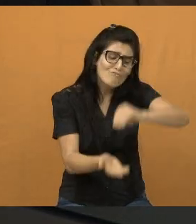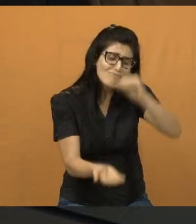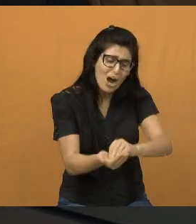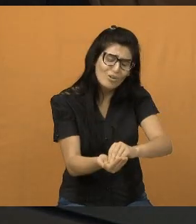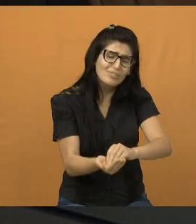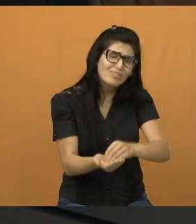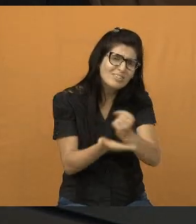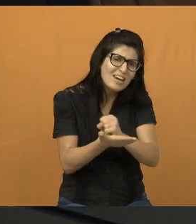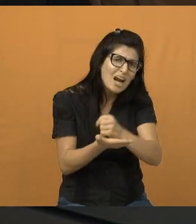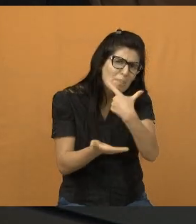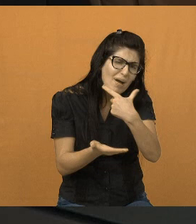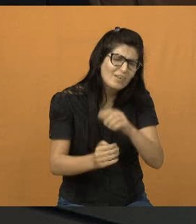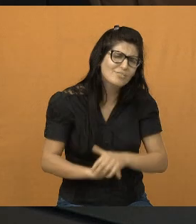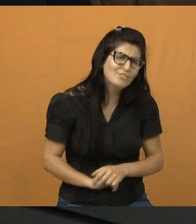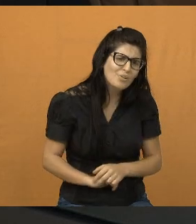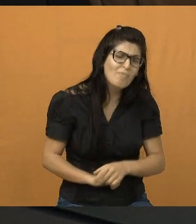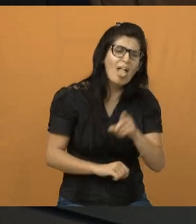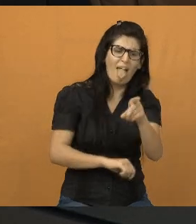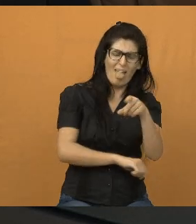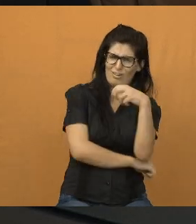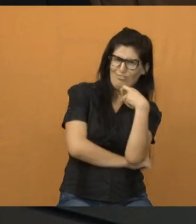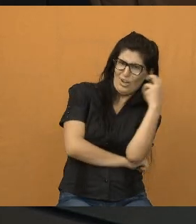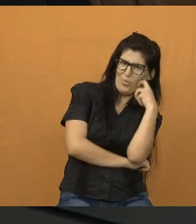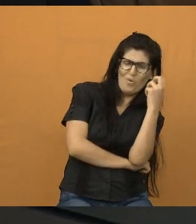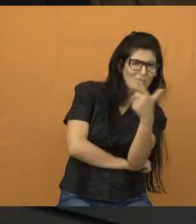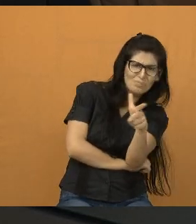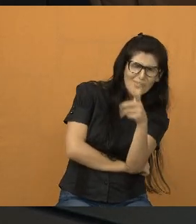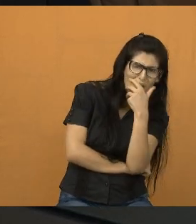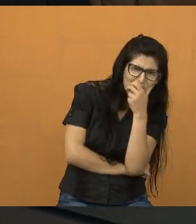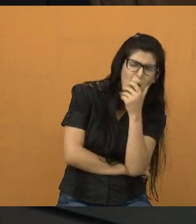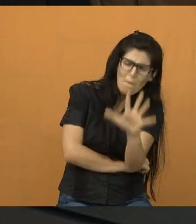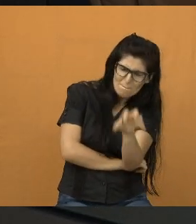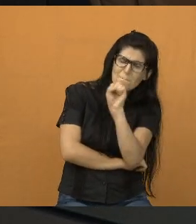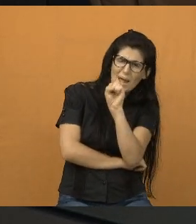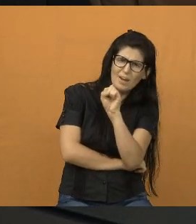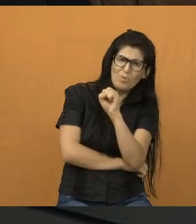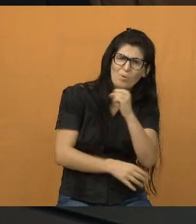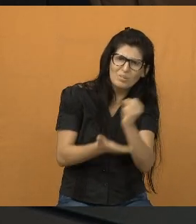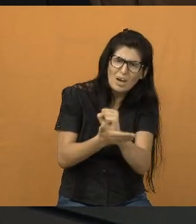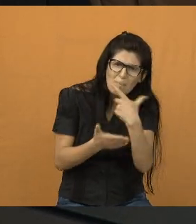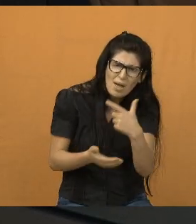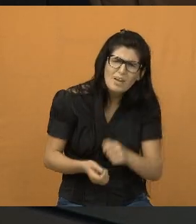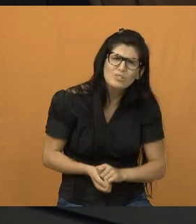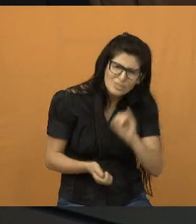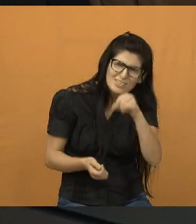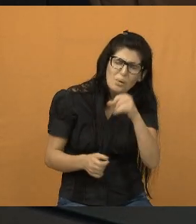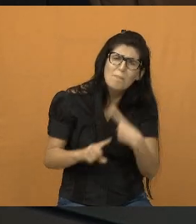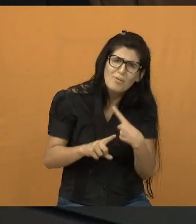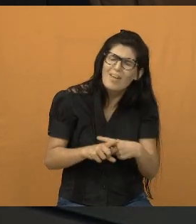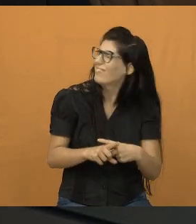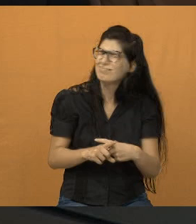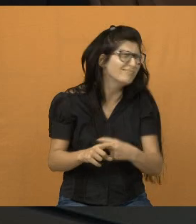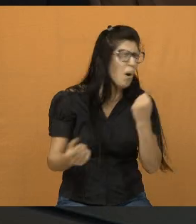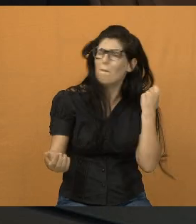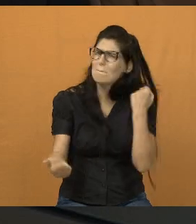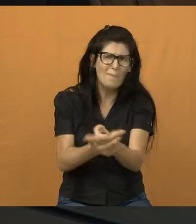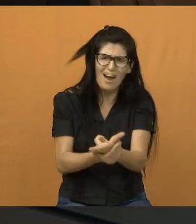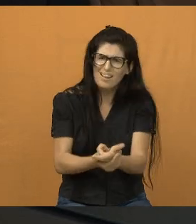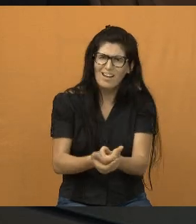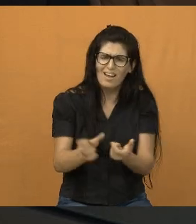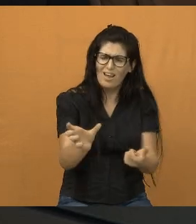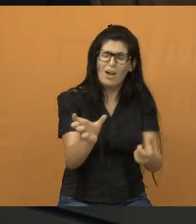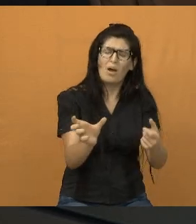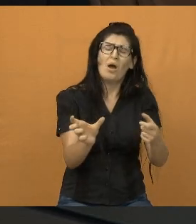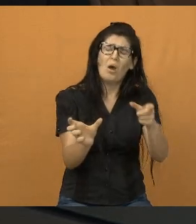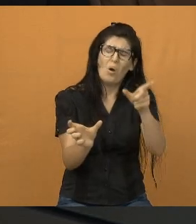eu pego o remédio na rede, eu não tenho vergonha de falar, eu pego, sabe por que eu pego? Porque eu não pago convênio. Eu não pago convênio. Eu vou